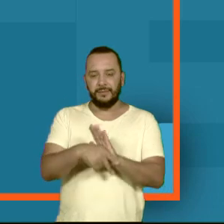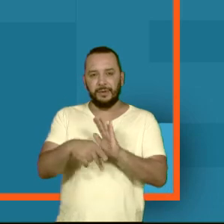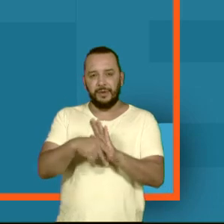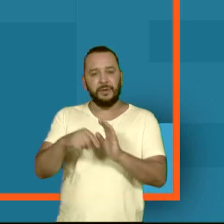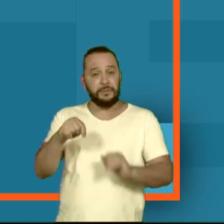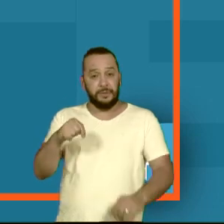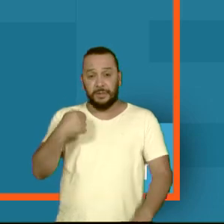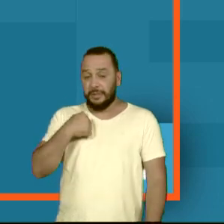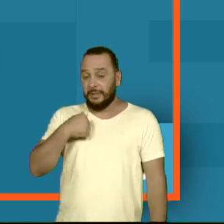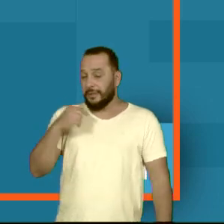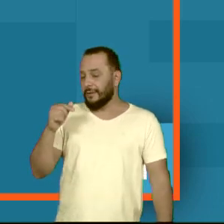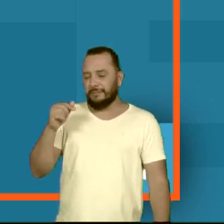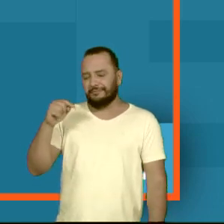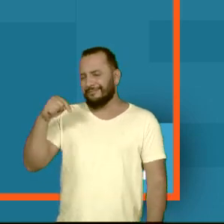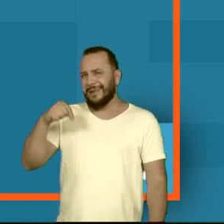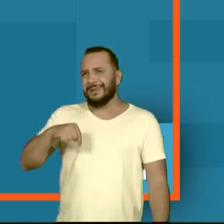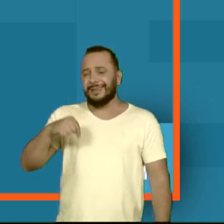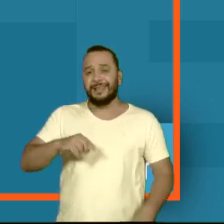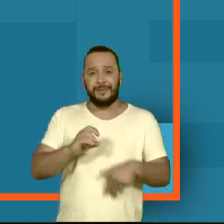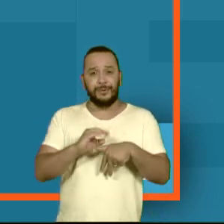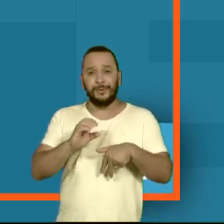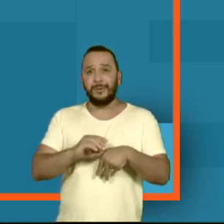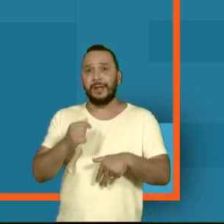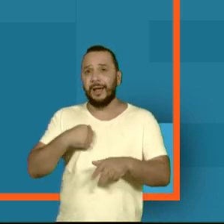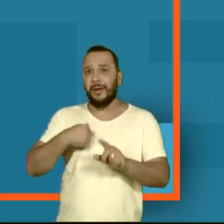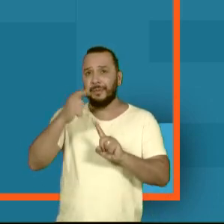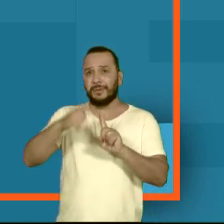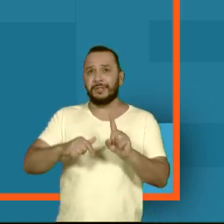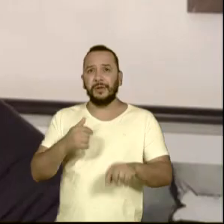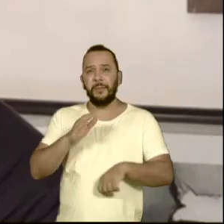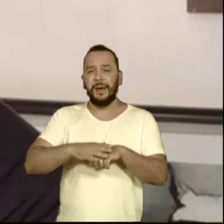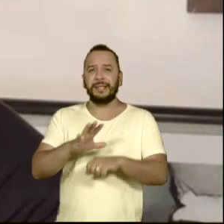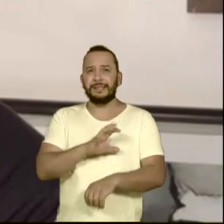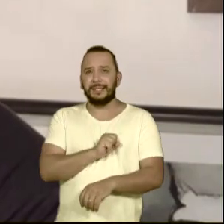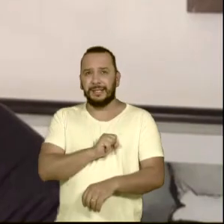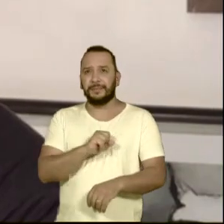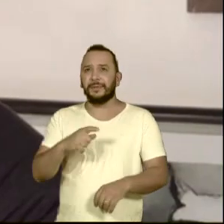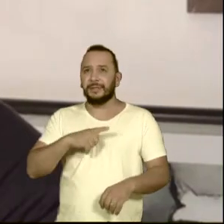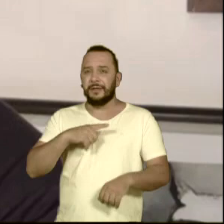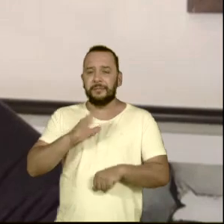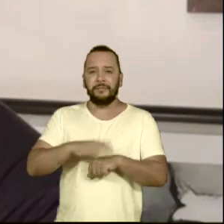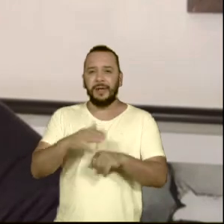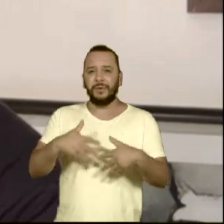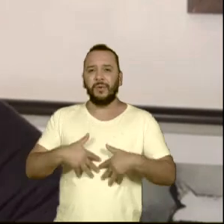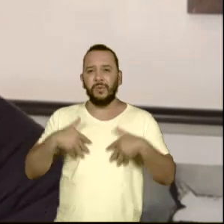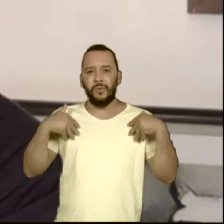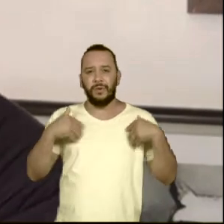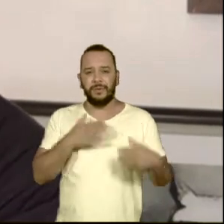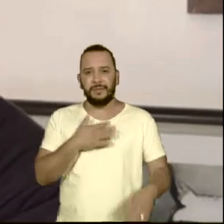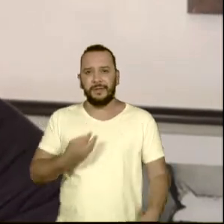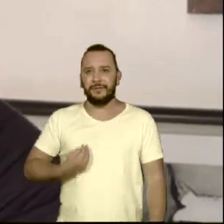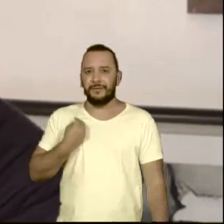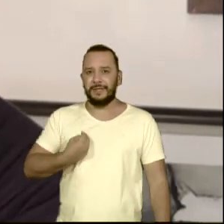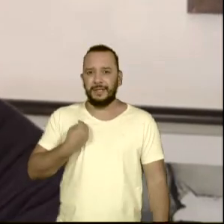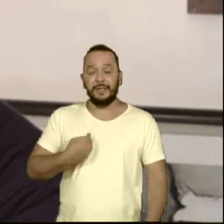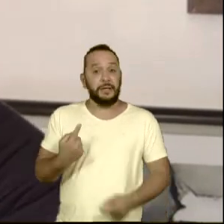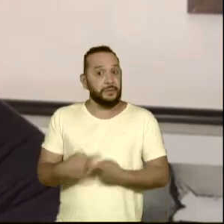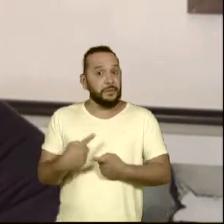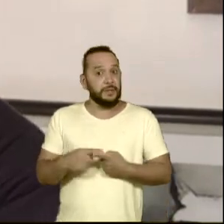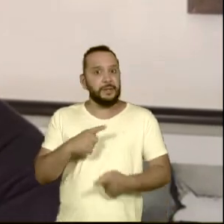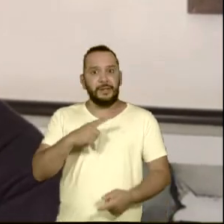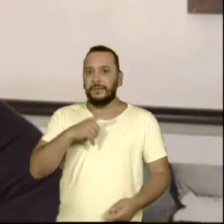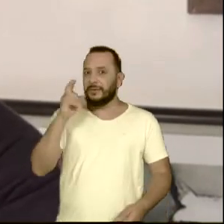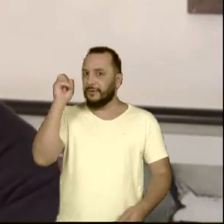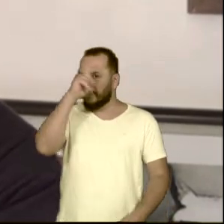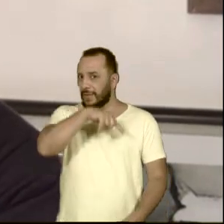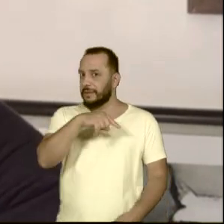personagens que eu mais amo ter feito na minha vida, é um dos personagens que eu mais tenho orgulho de ter feito na minha vida, pela dificuldade que é. É